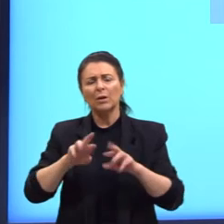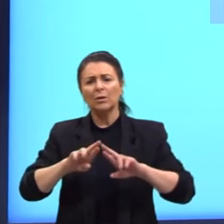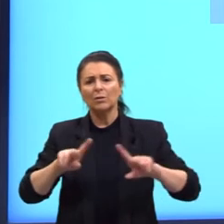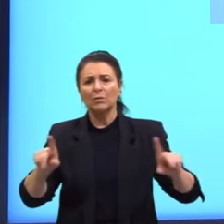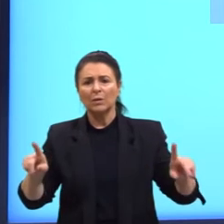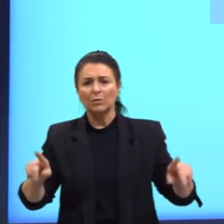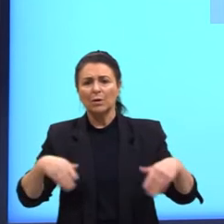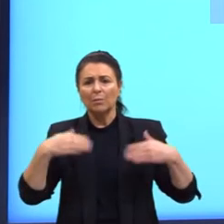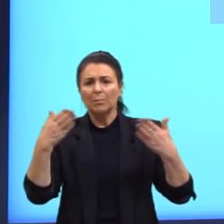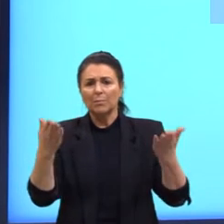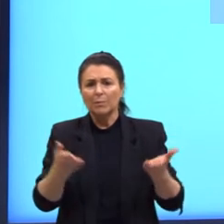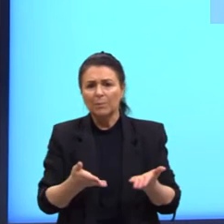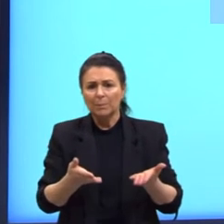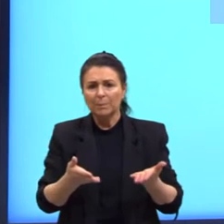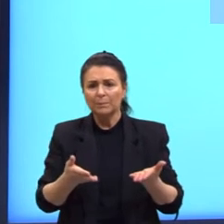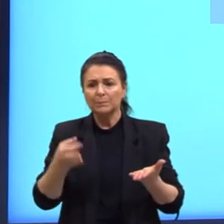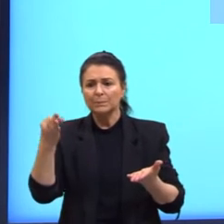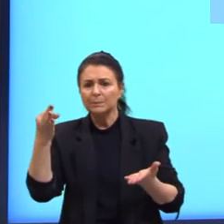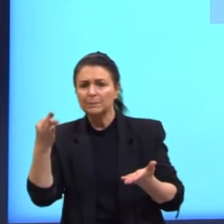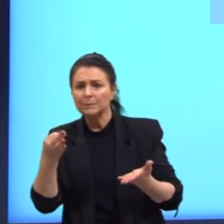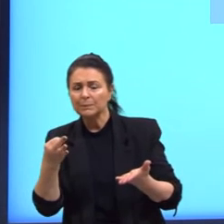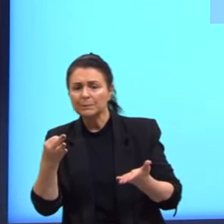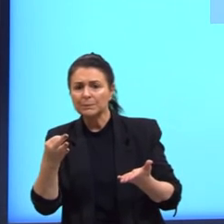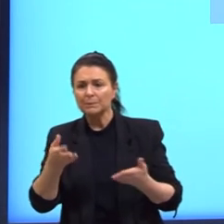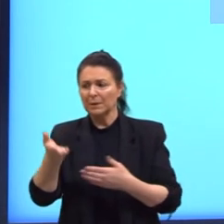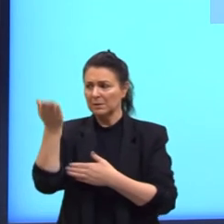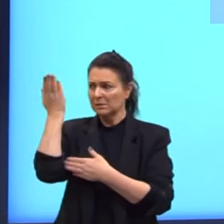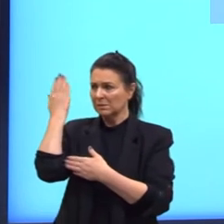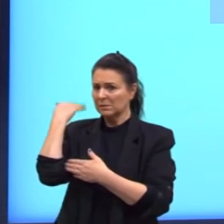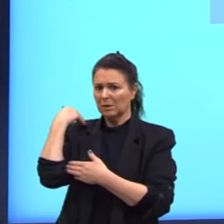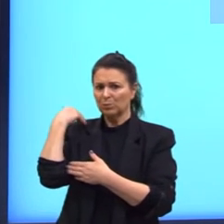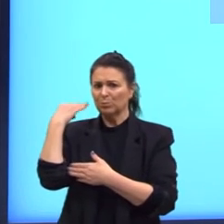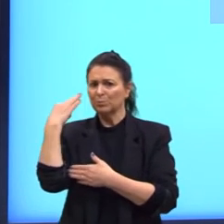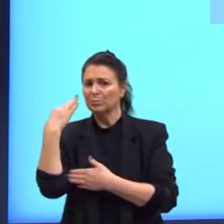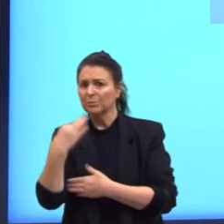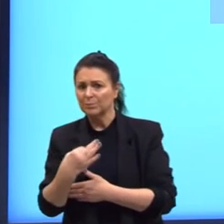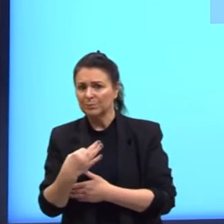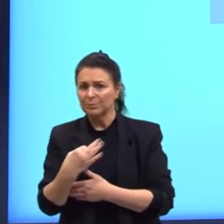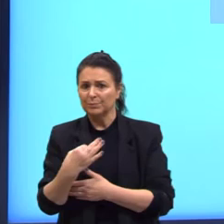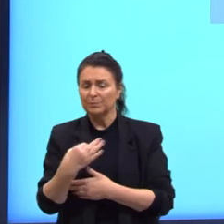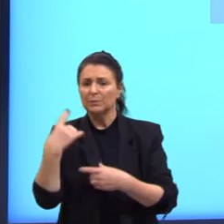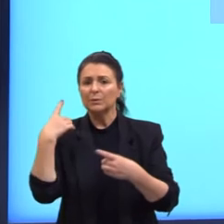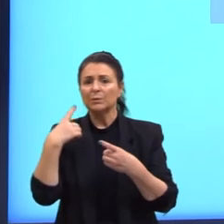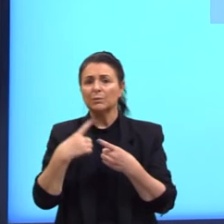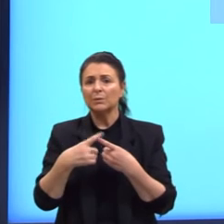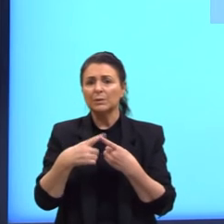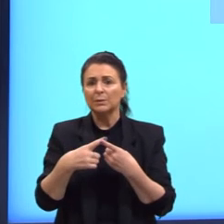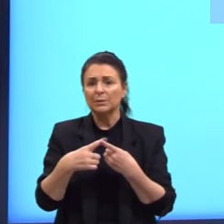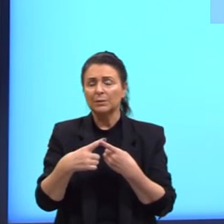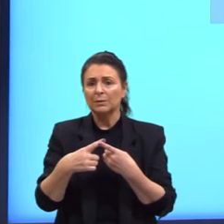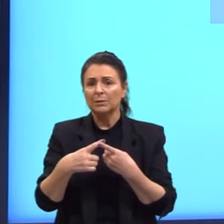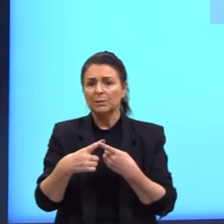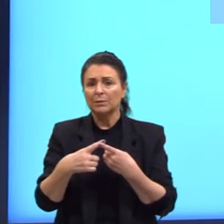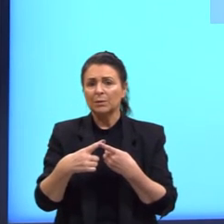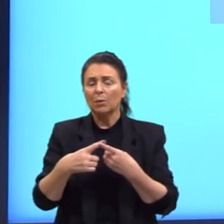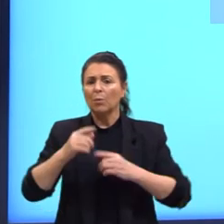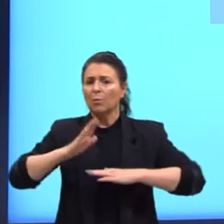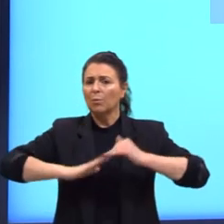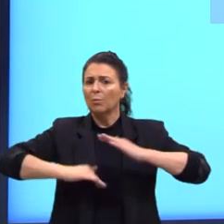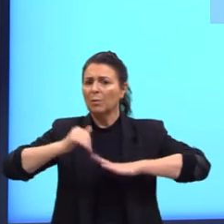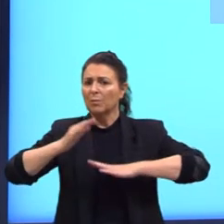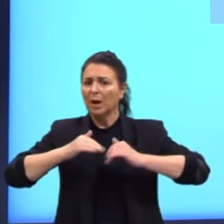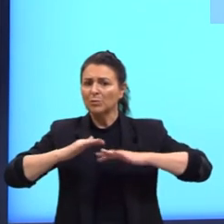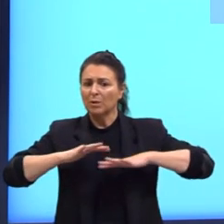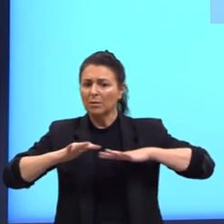presente perfeito e o passado perfeito bom o presente perfeito eu falei né ó uma ação que